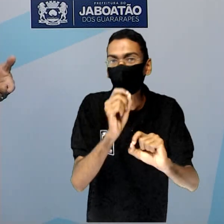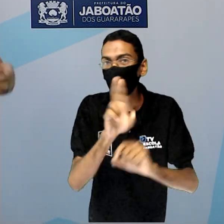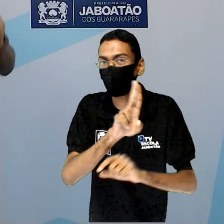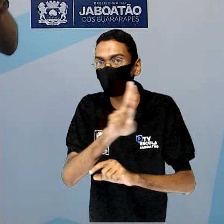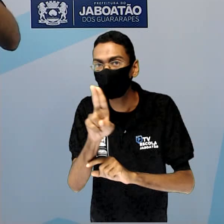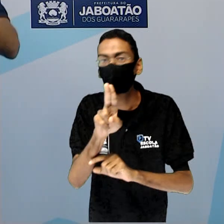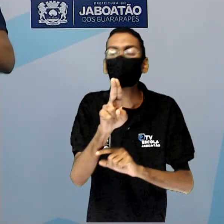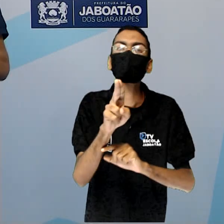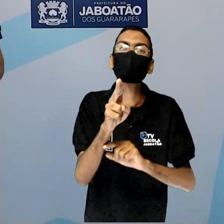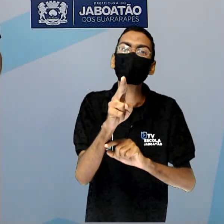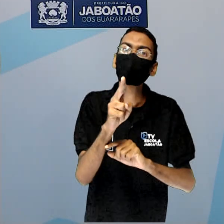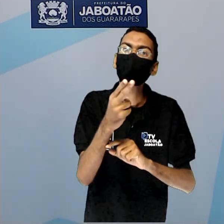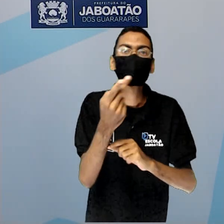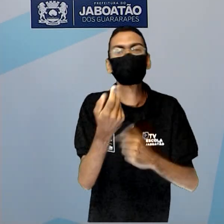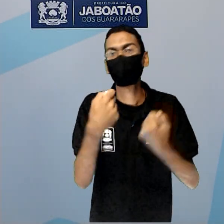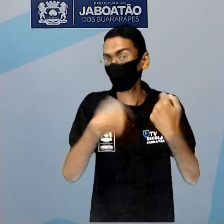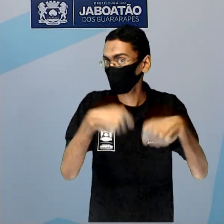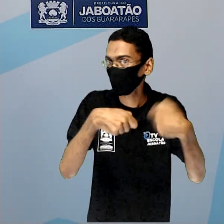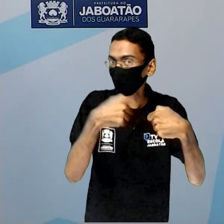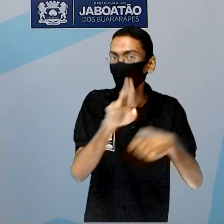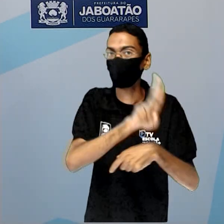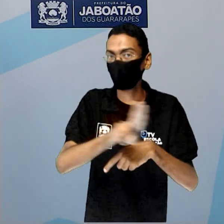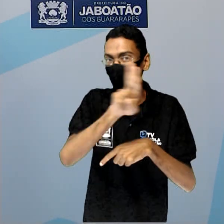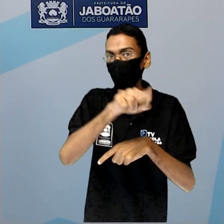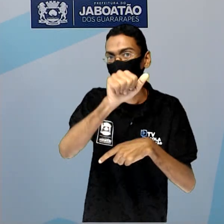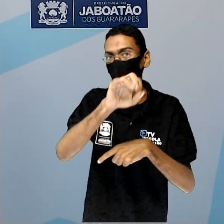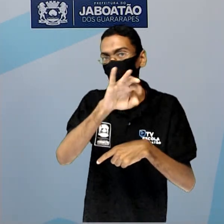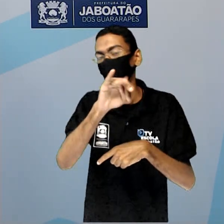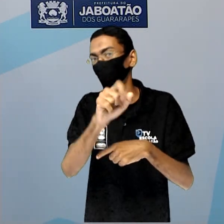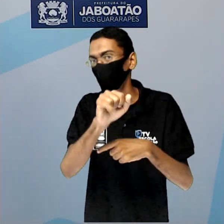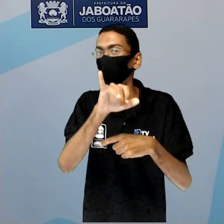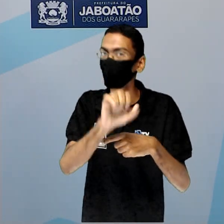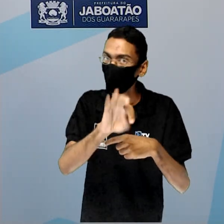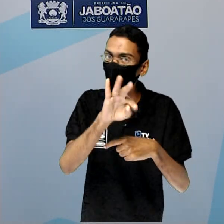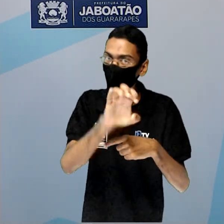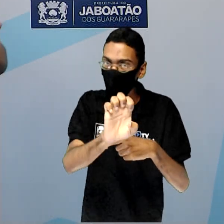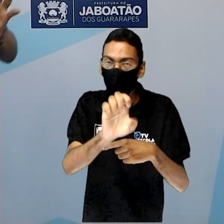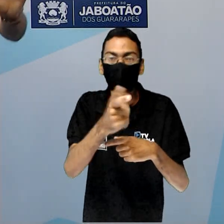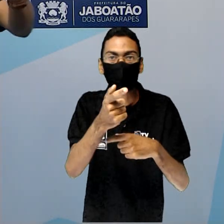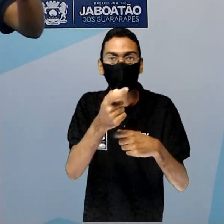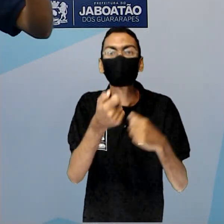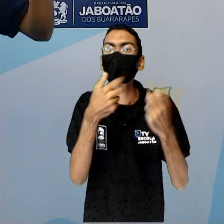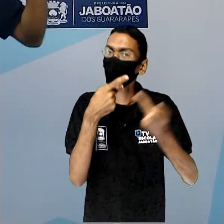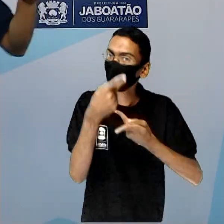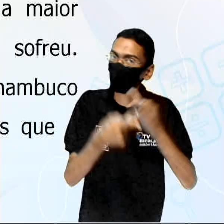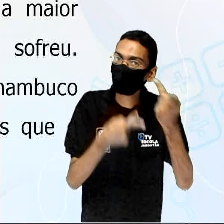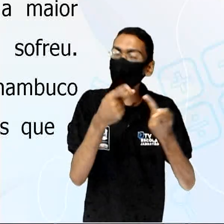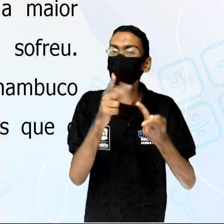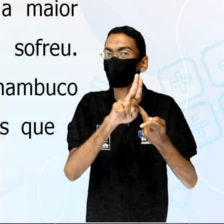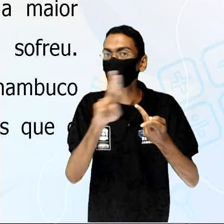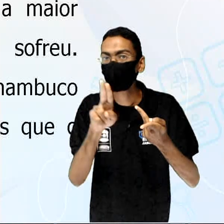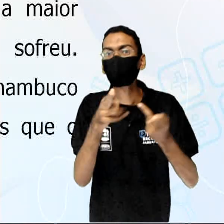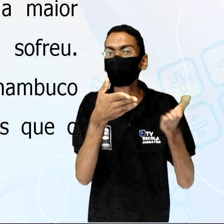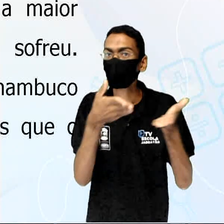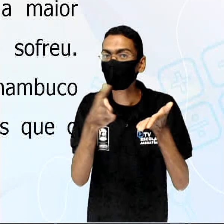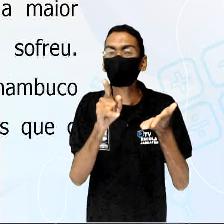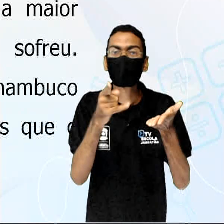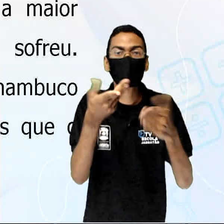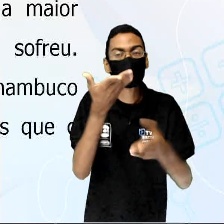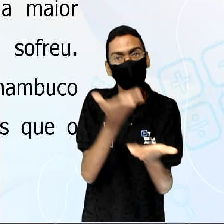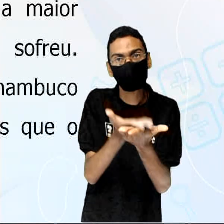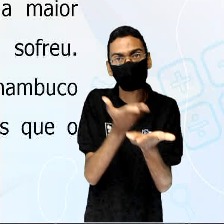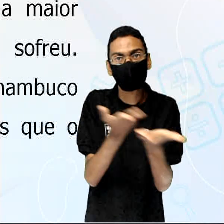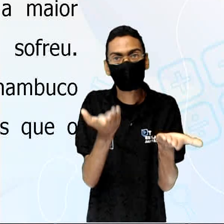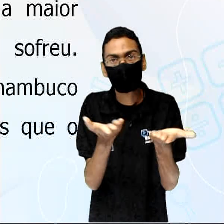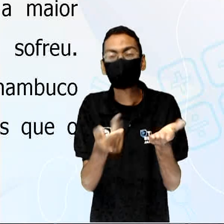mascate. A gente vai explicar por que desse nome no decorrer da aula, tudo bem? Bom, para a gente relembrar um pouco, voltar no tempo